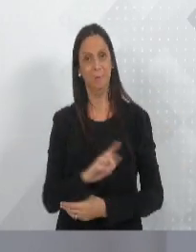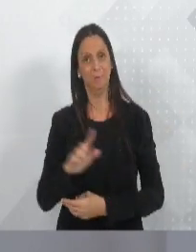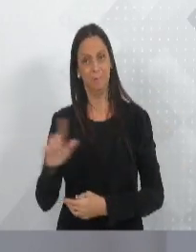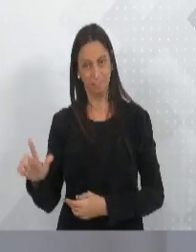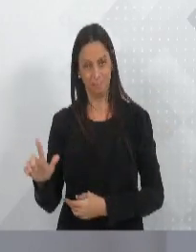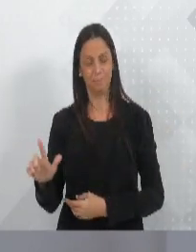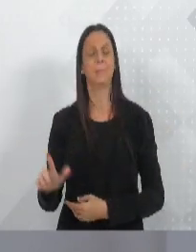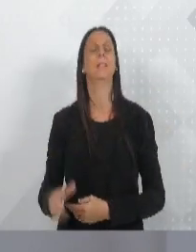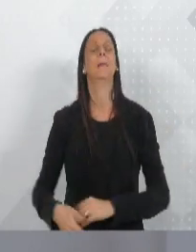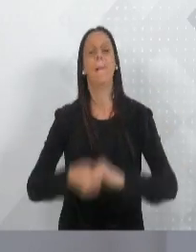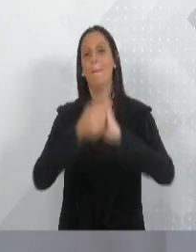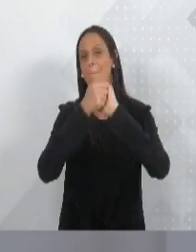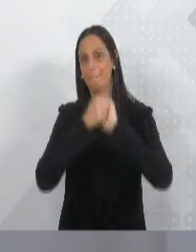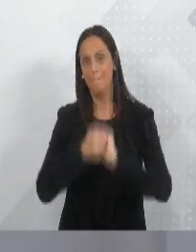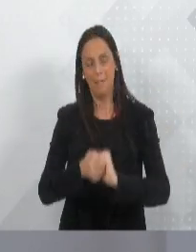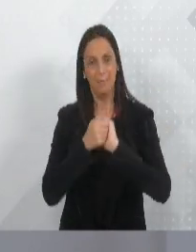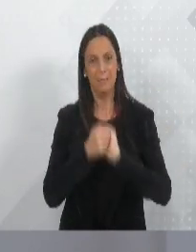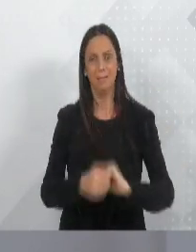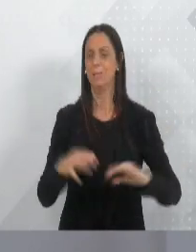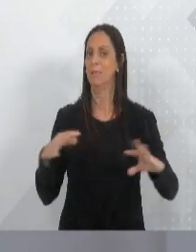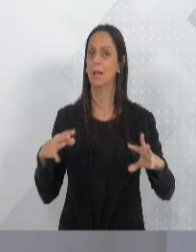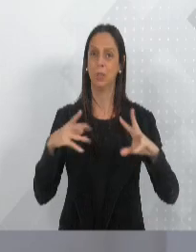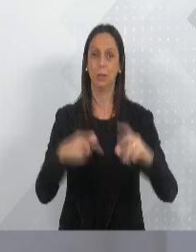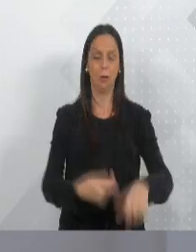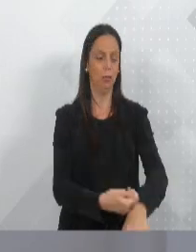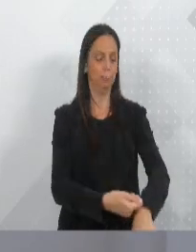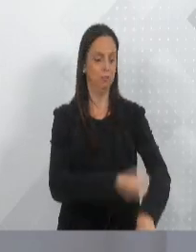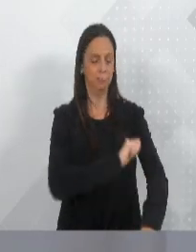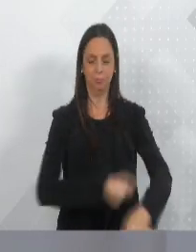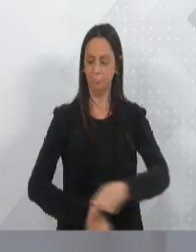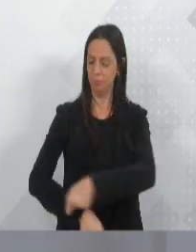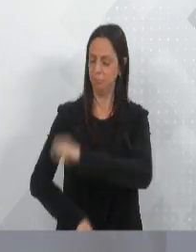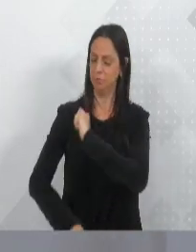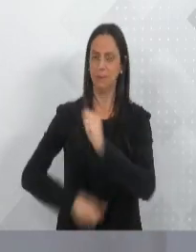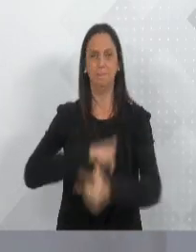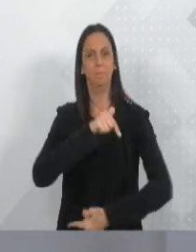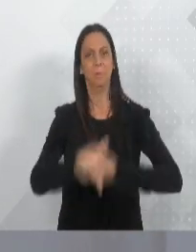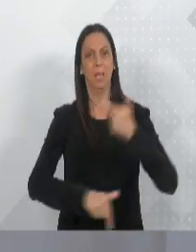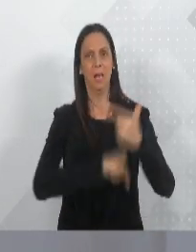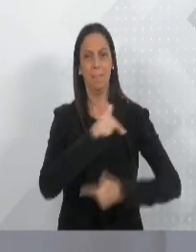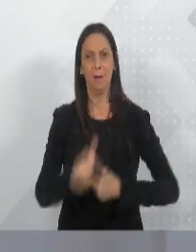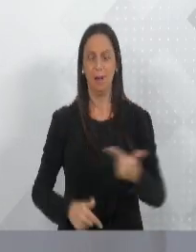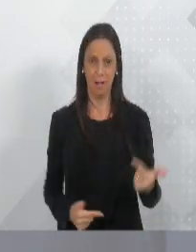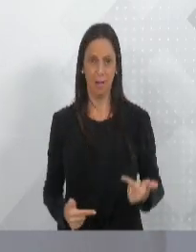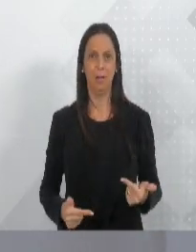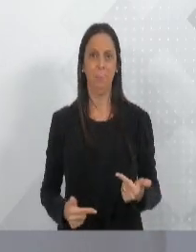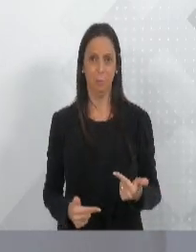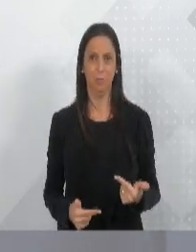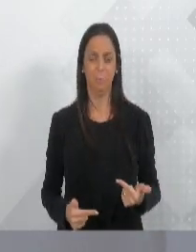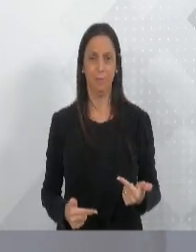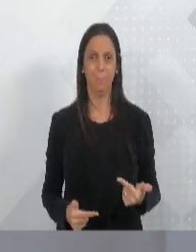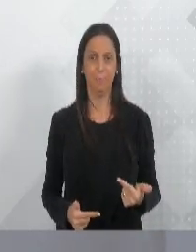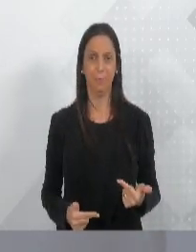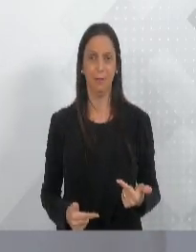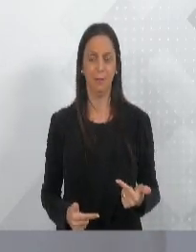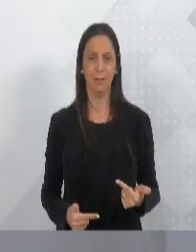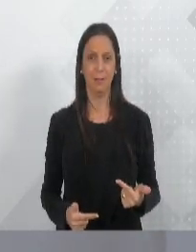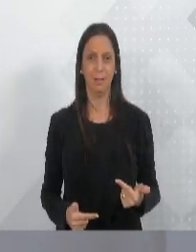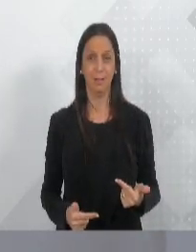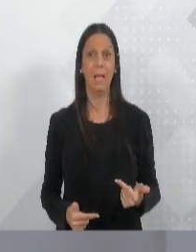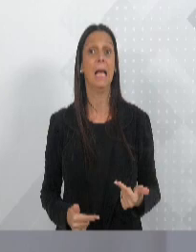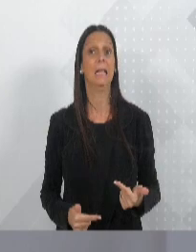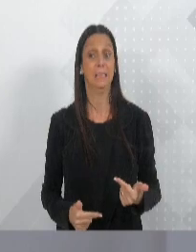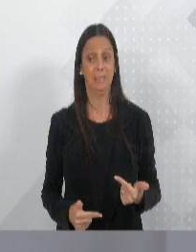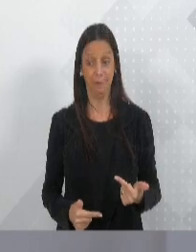deixo meus parabéns a todos que arregaçam as mangas e fazem até quando o poder público teria responsabilidade não